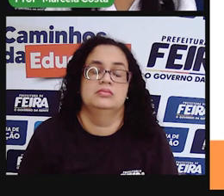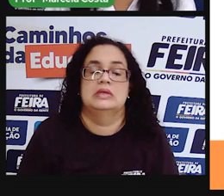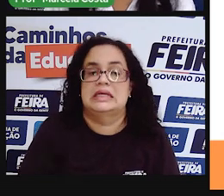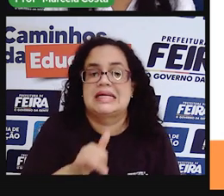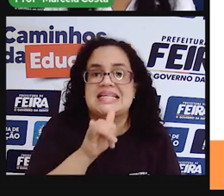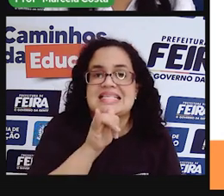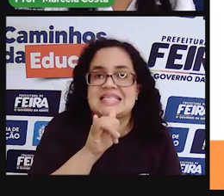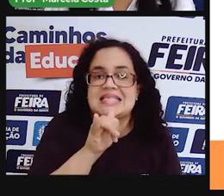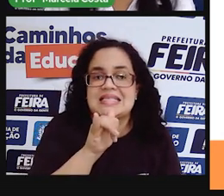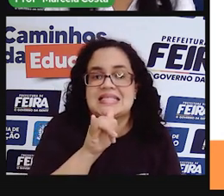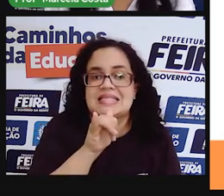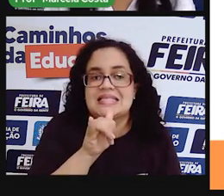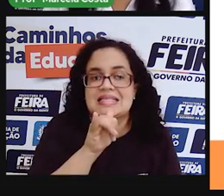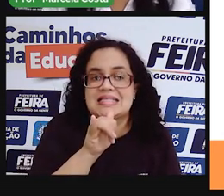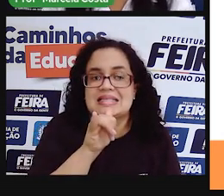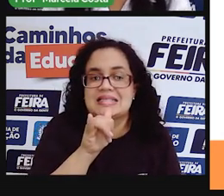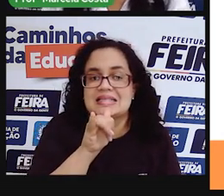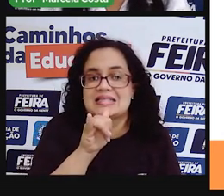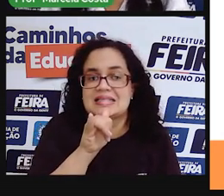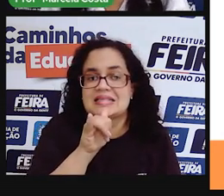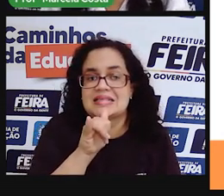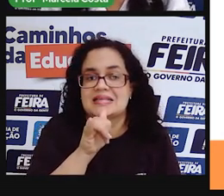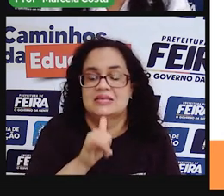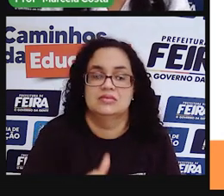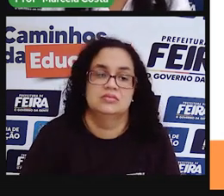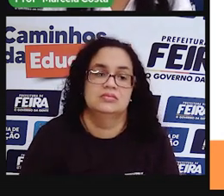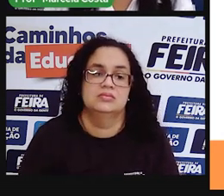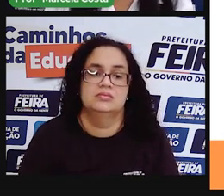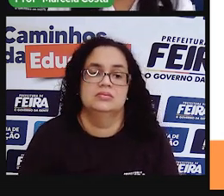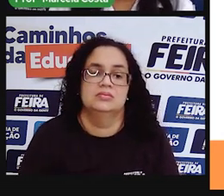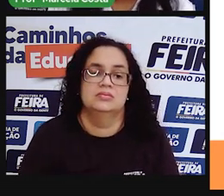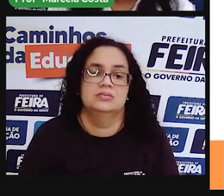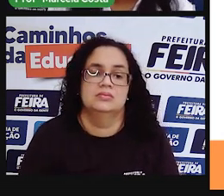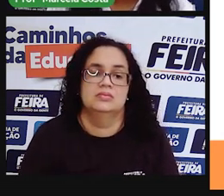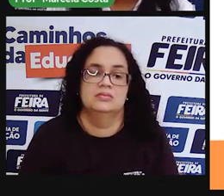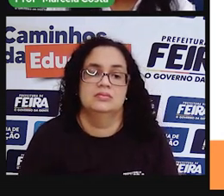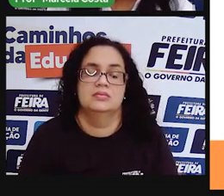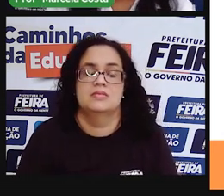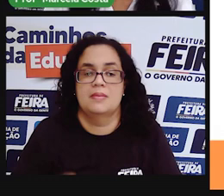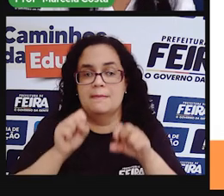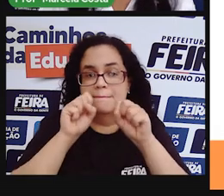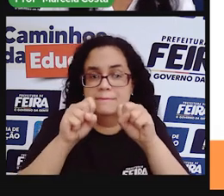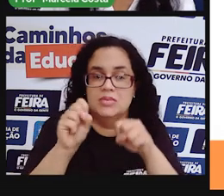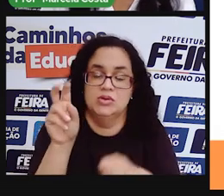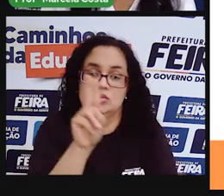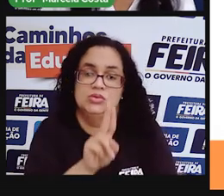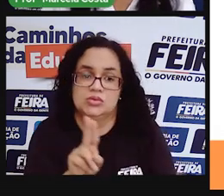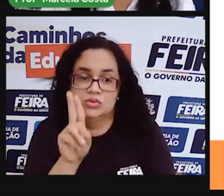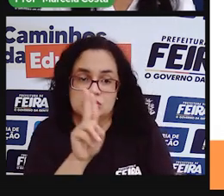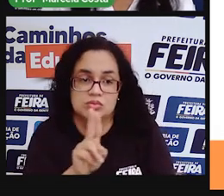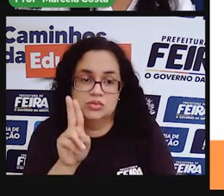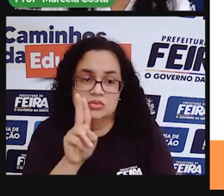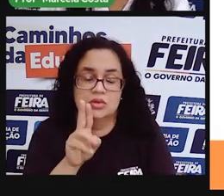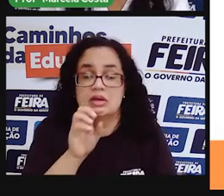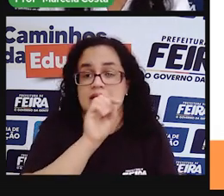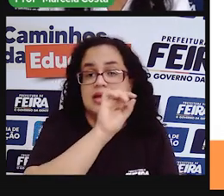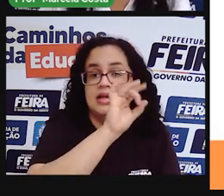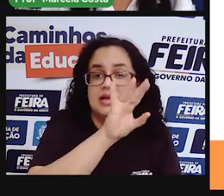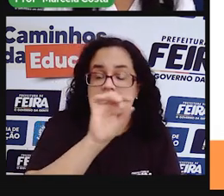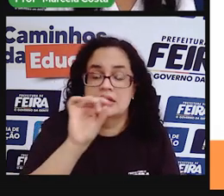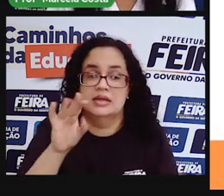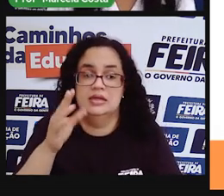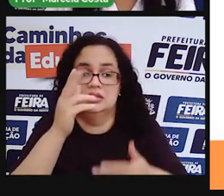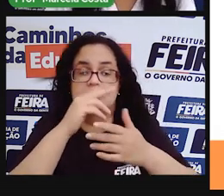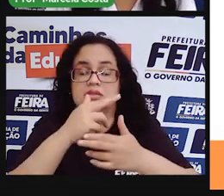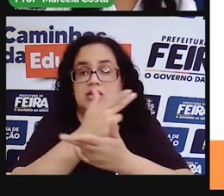exemplo, estudar, você pode fazer o desenho de um caderno, que pode ser um símbolo. Enfim, para cada ação dessa,